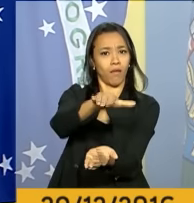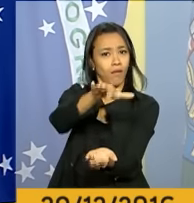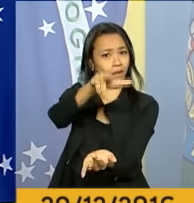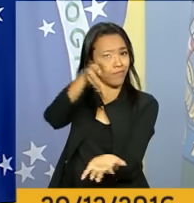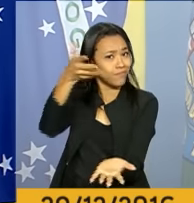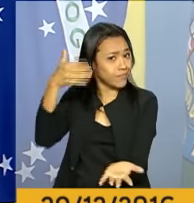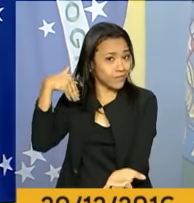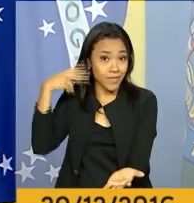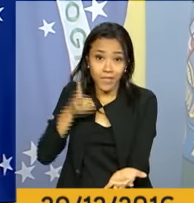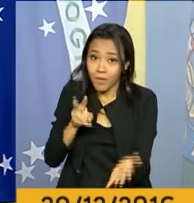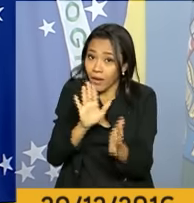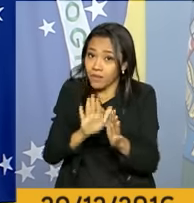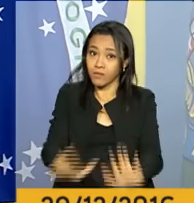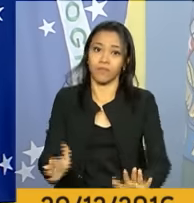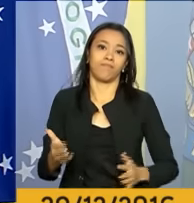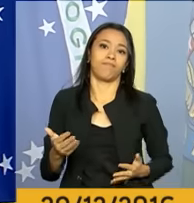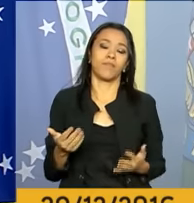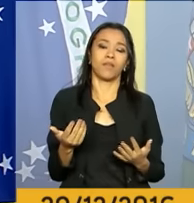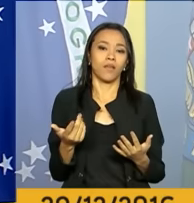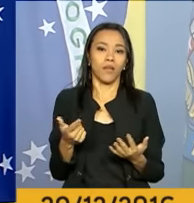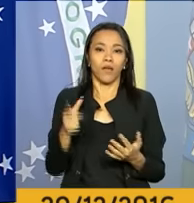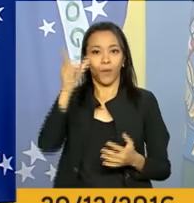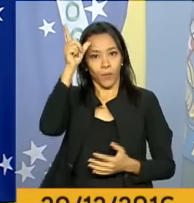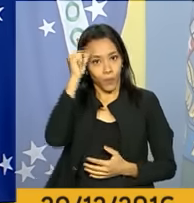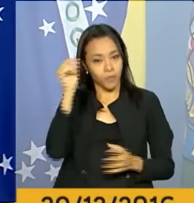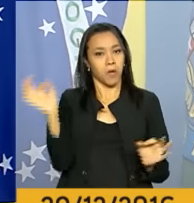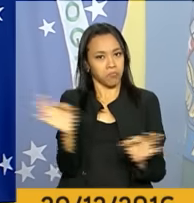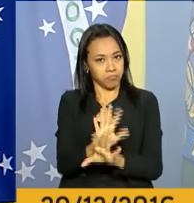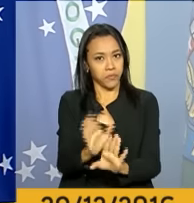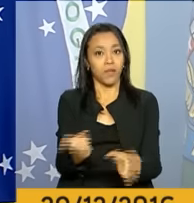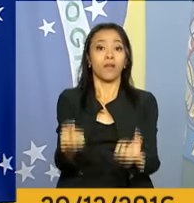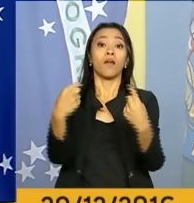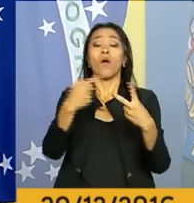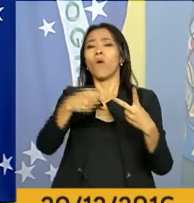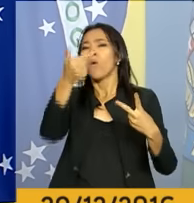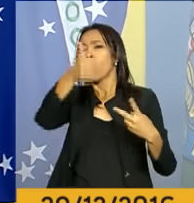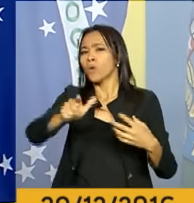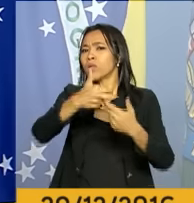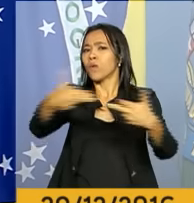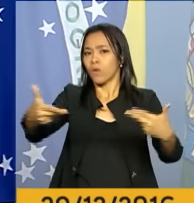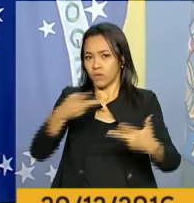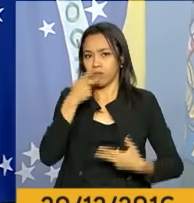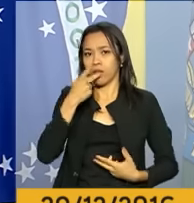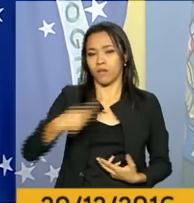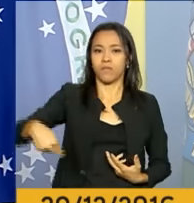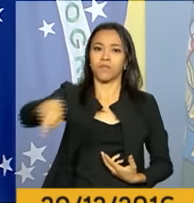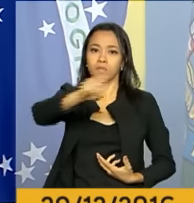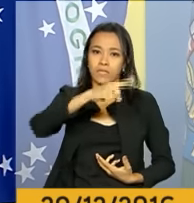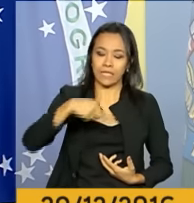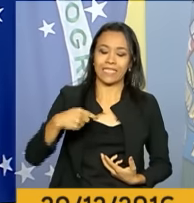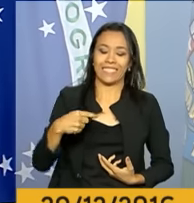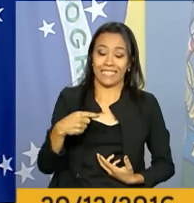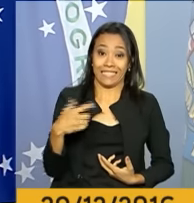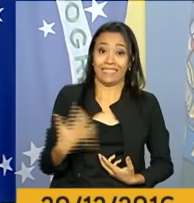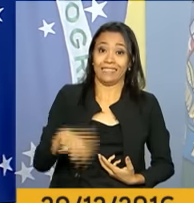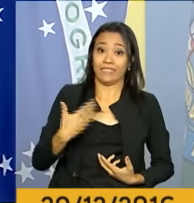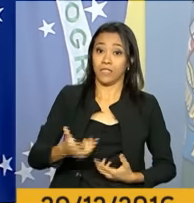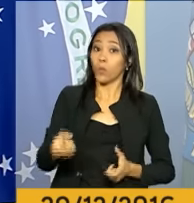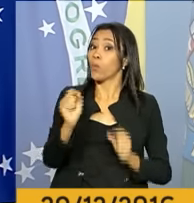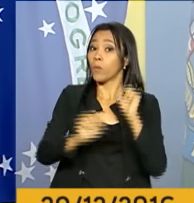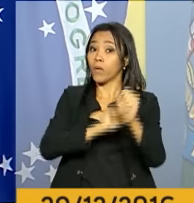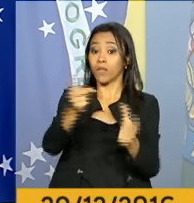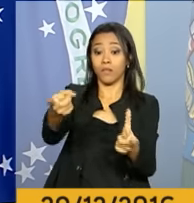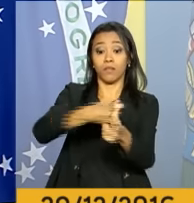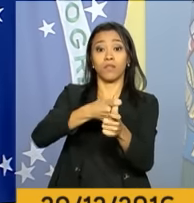a pagar quero registrar mais um fato que também é importante é que nós Devíamos muito aos